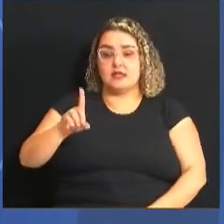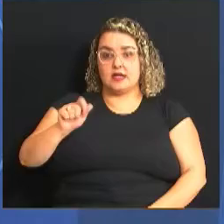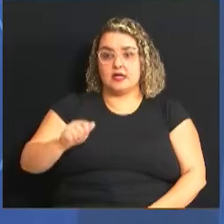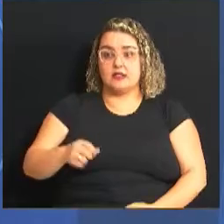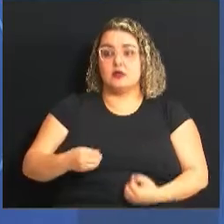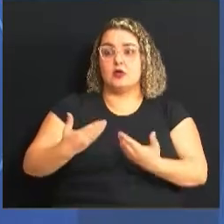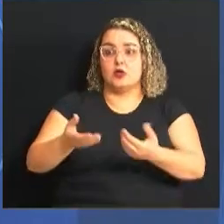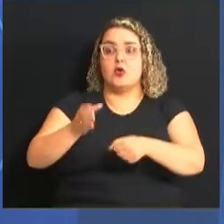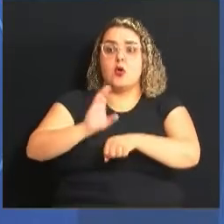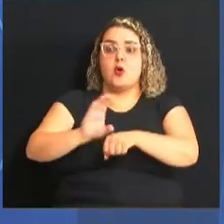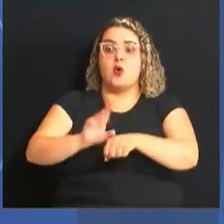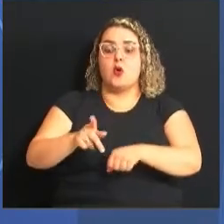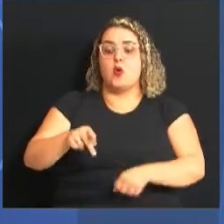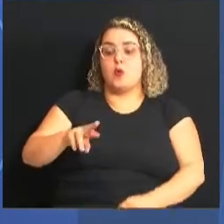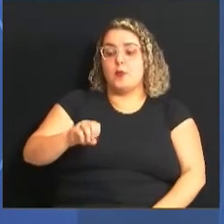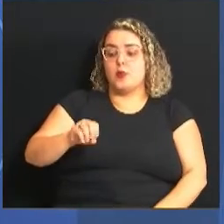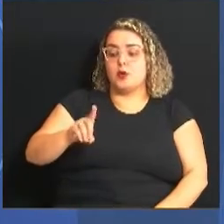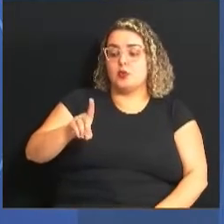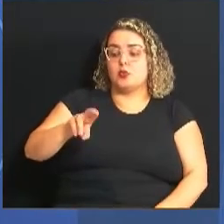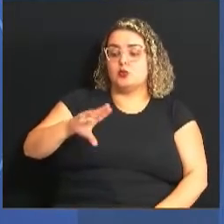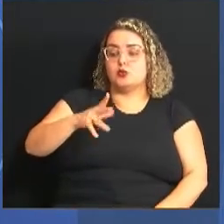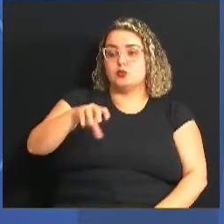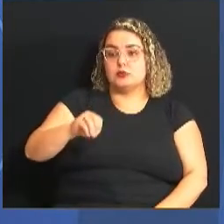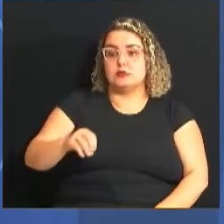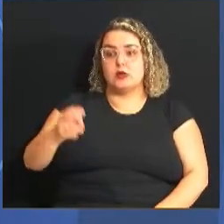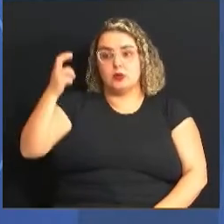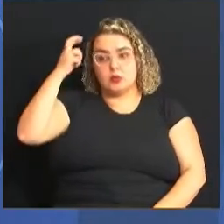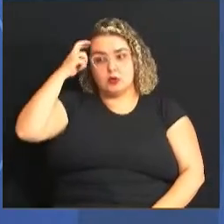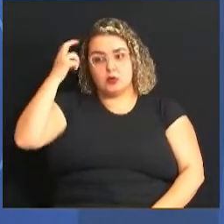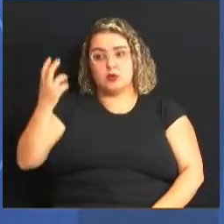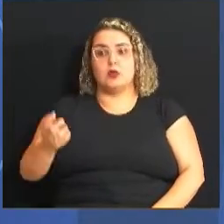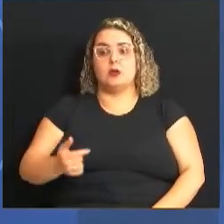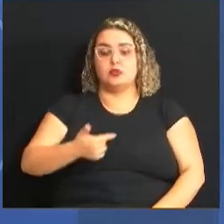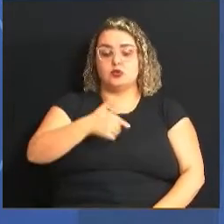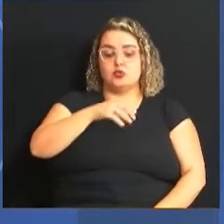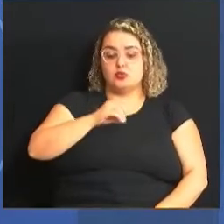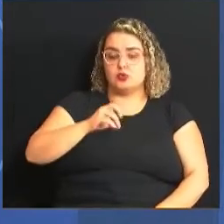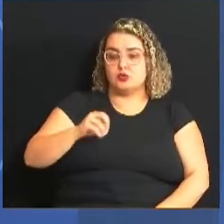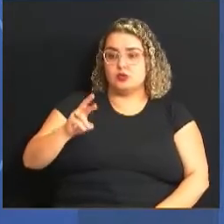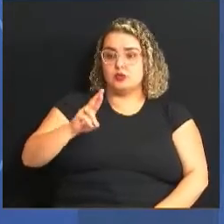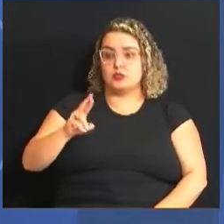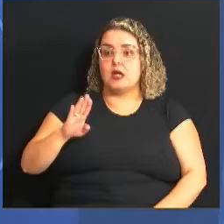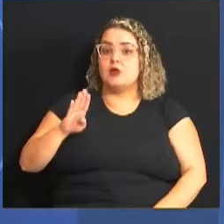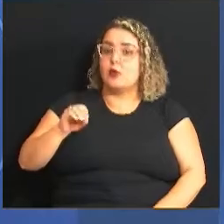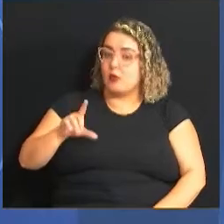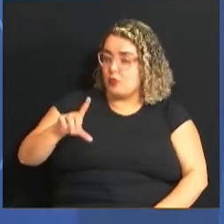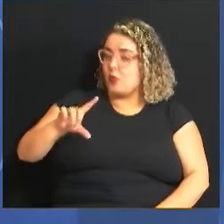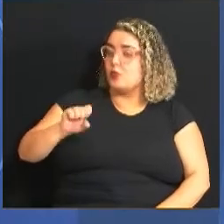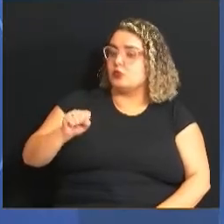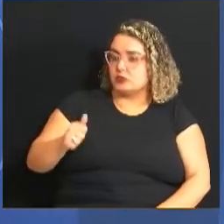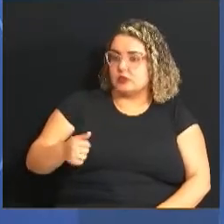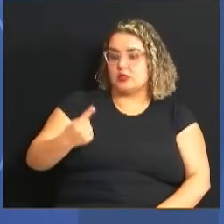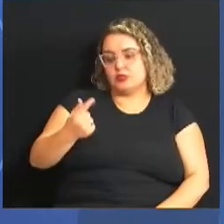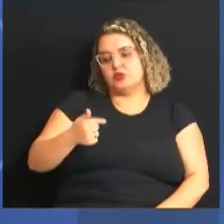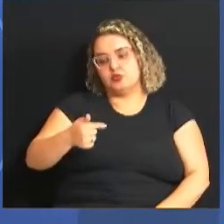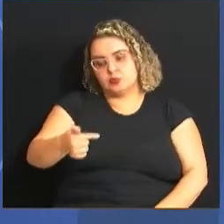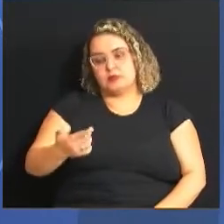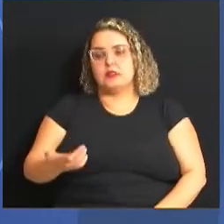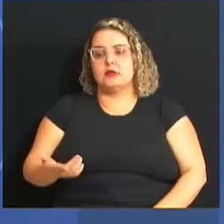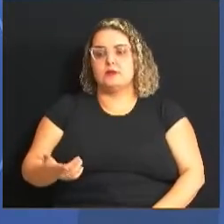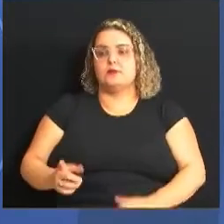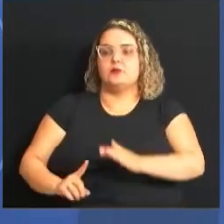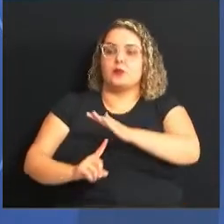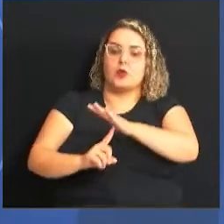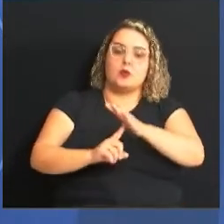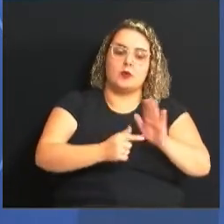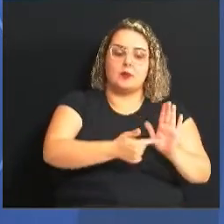de produção cultural que inclui uma bolsa de R$200 e terá a duração de 1 semana, além de uma feira de exposição